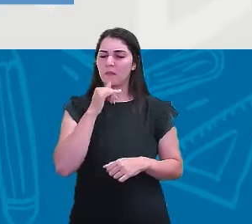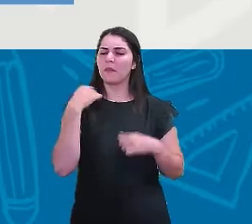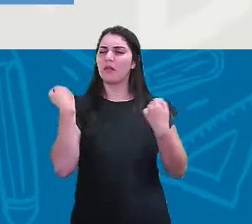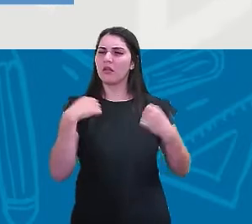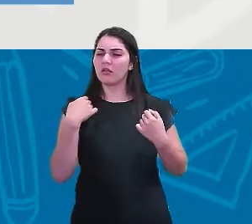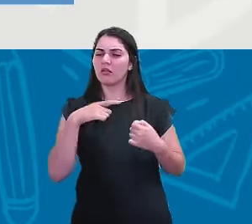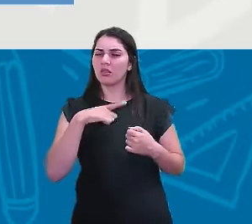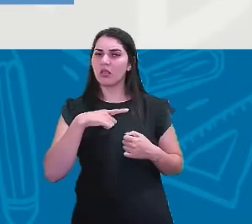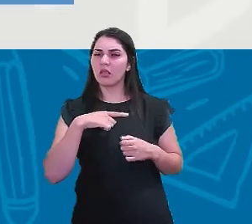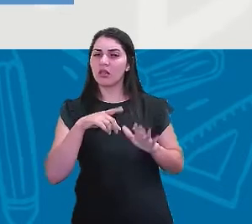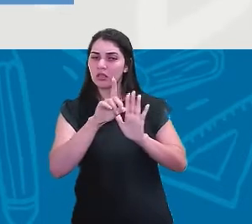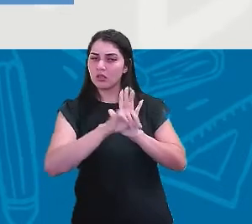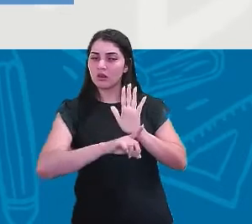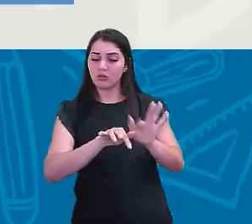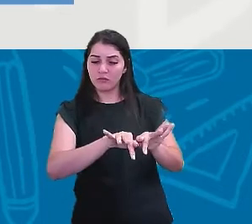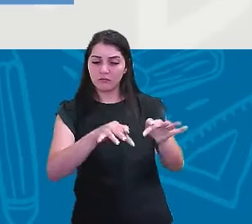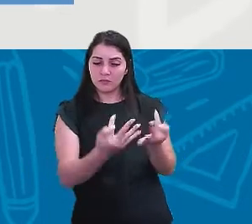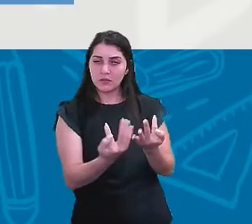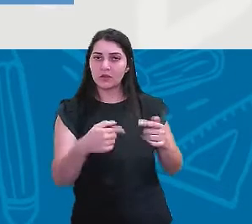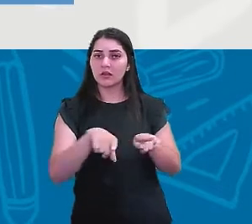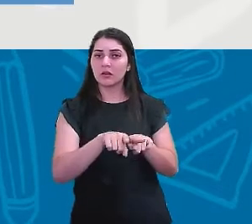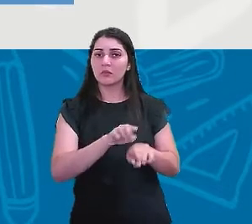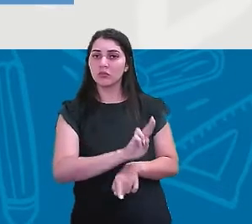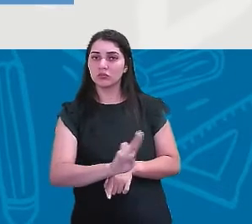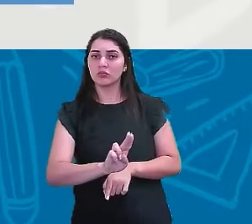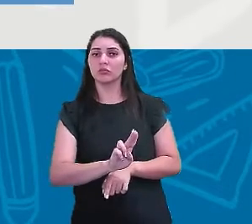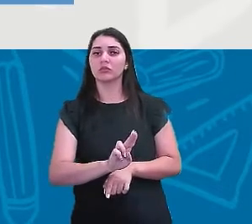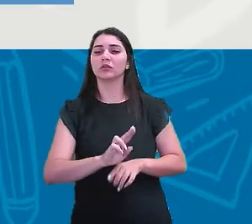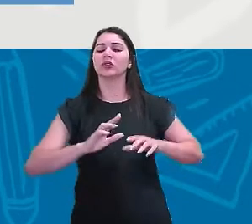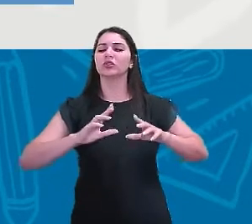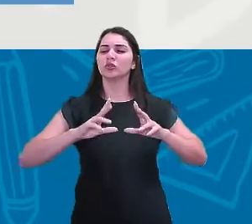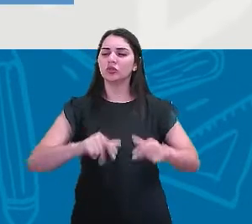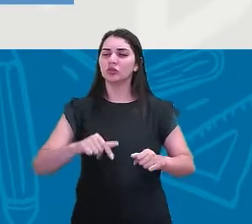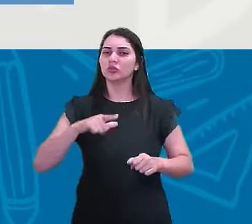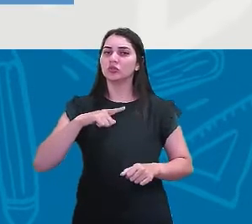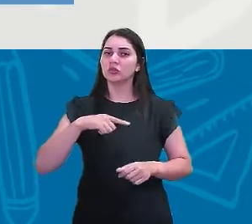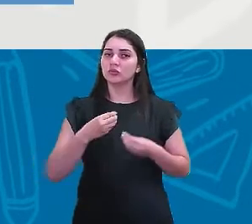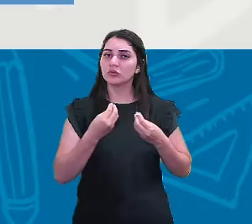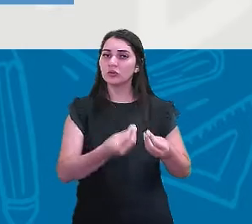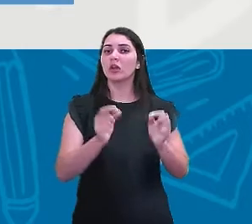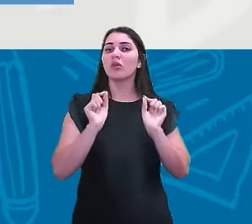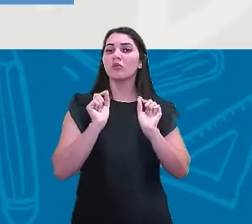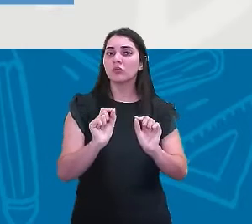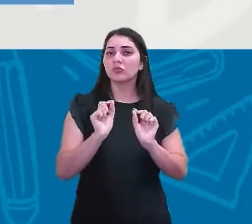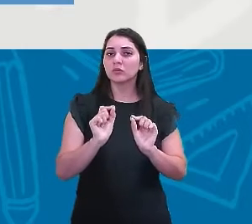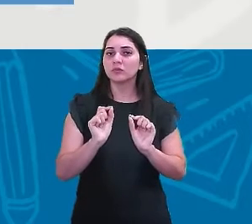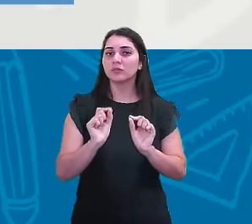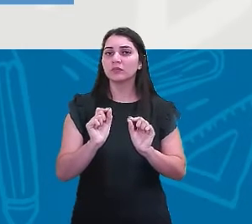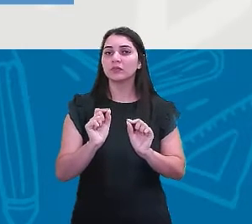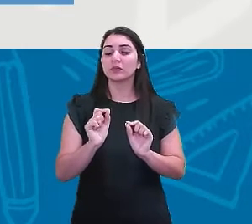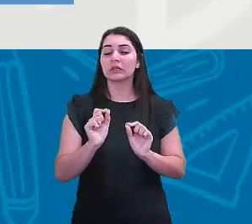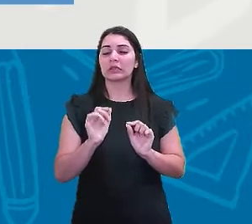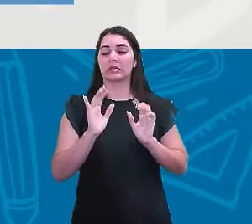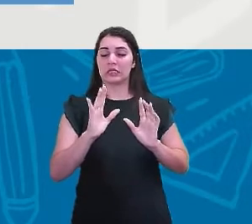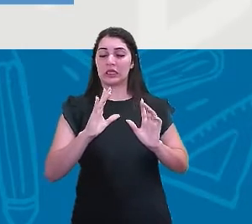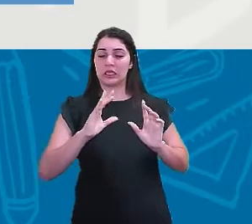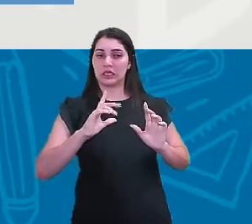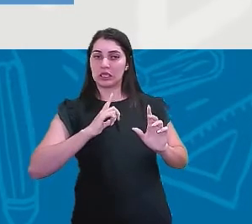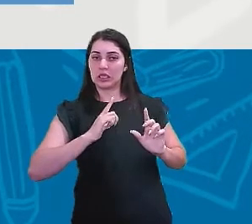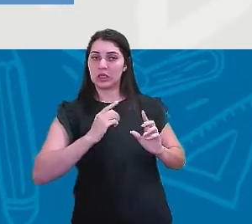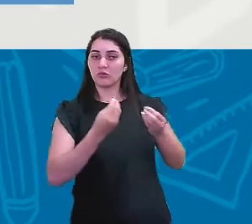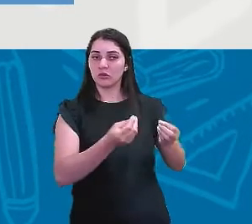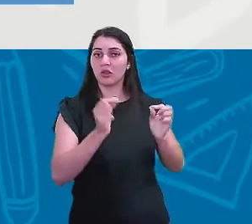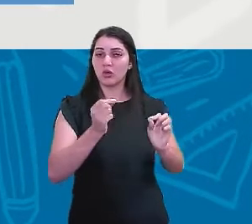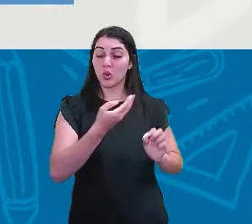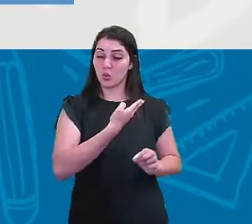nome, então todos têm direito a isso. Então, temos que dar, no caso, é o governo, é o Estado,